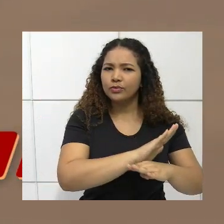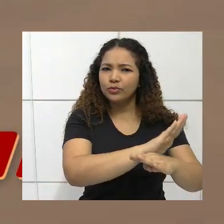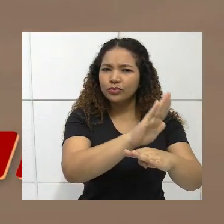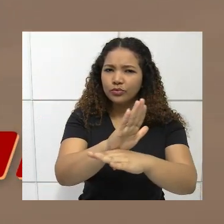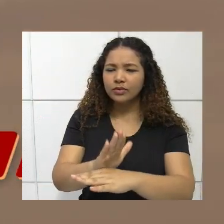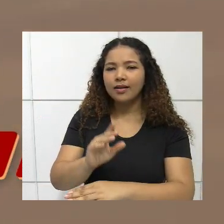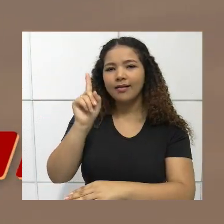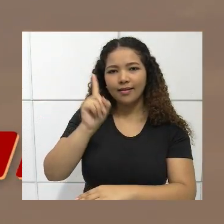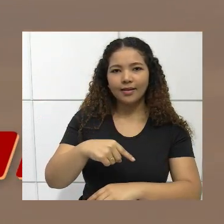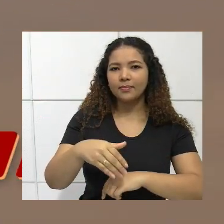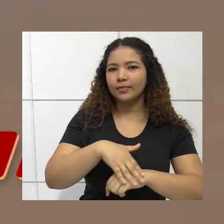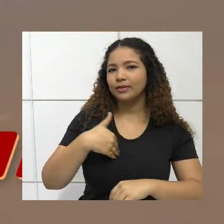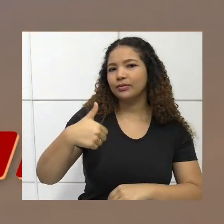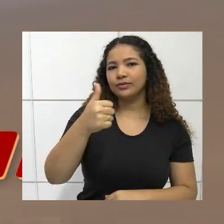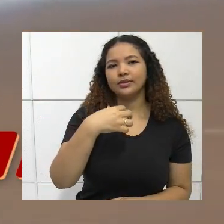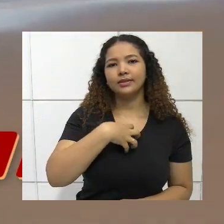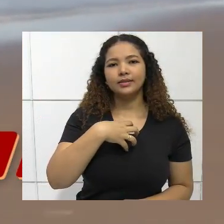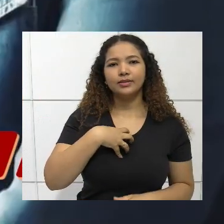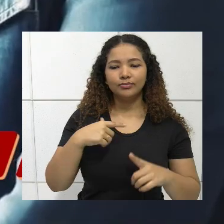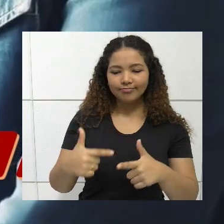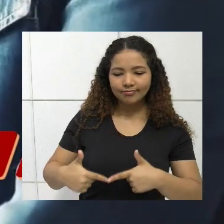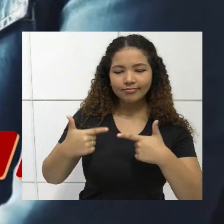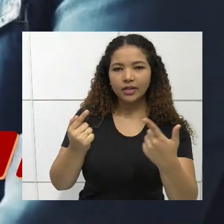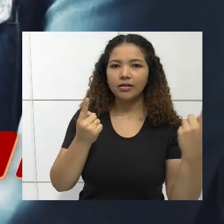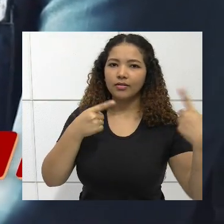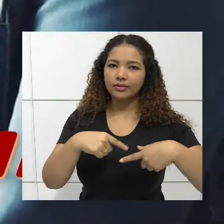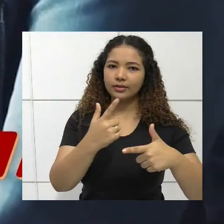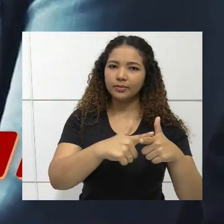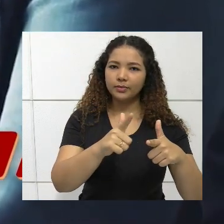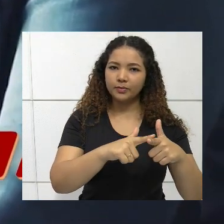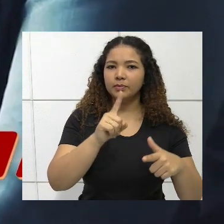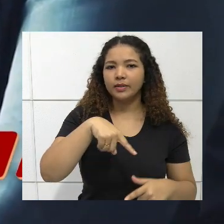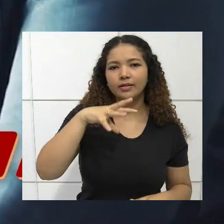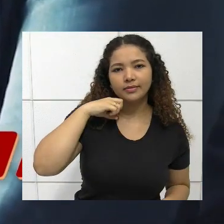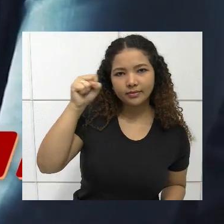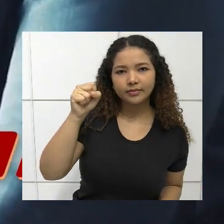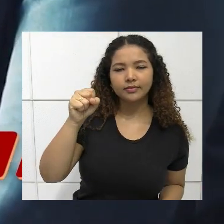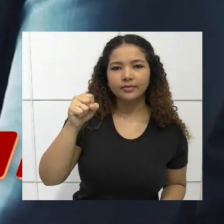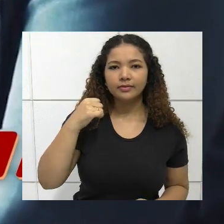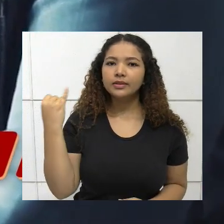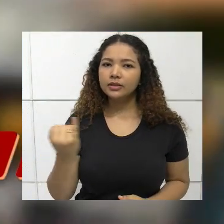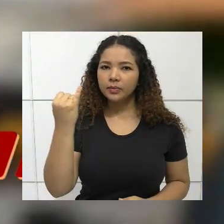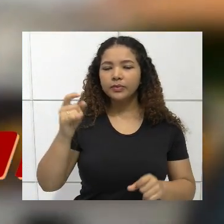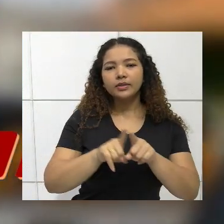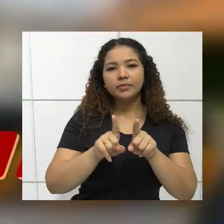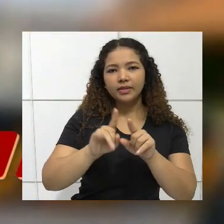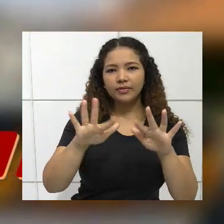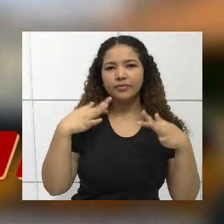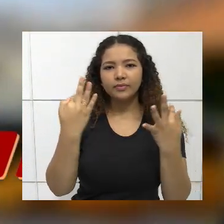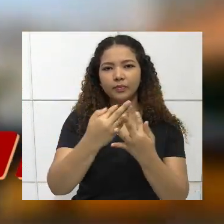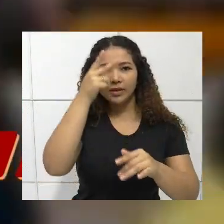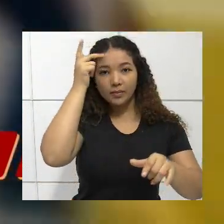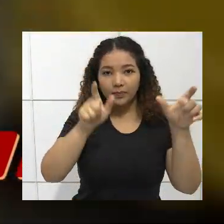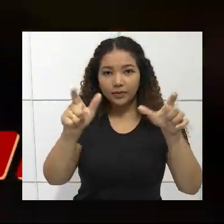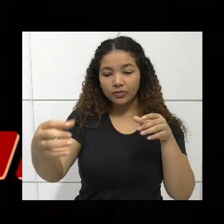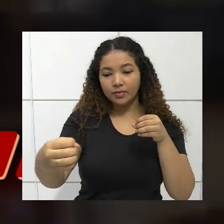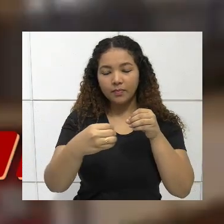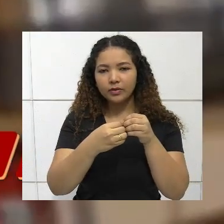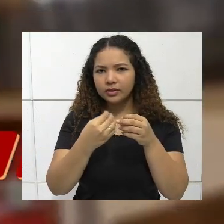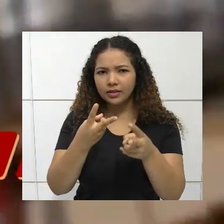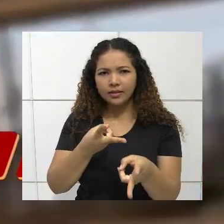lutar contra esse problema tão grave. É muito importante que as pessoas próximas saibam identificar que alguém